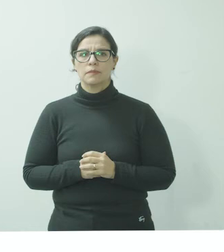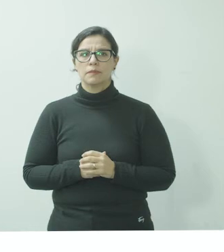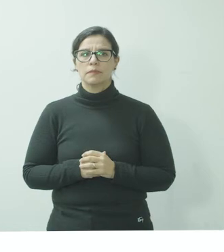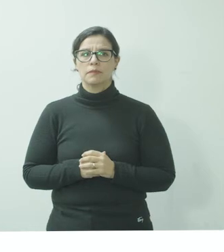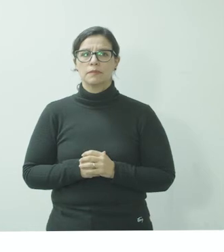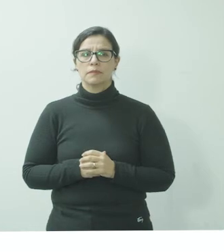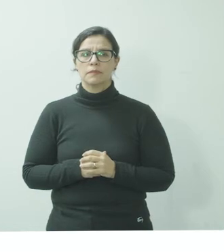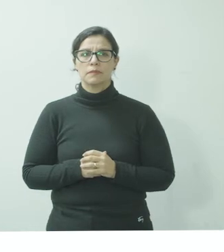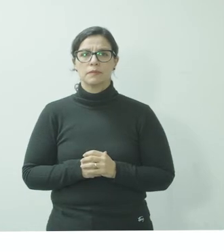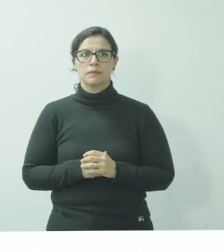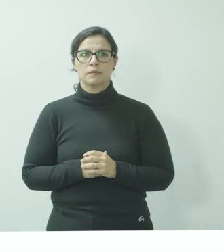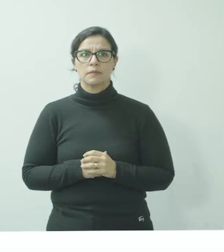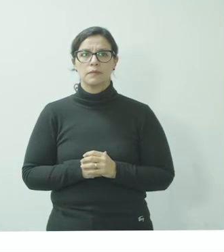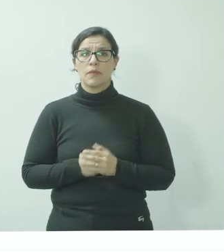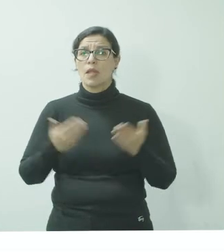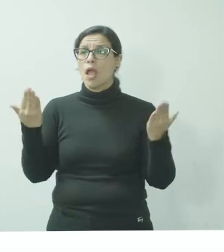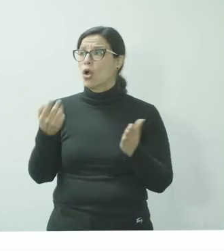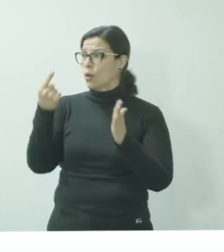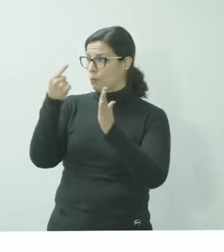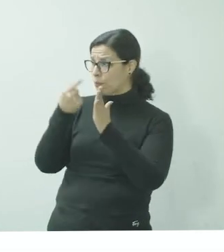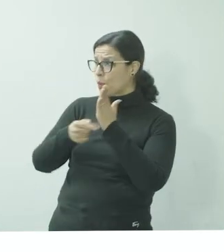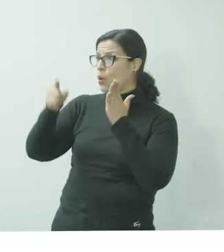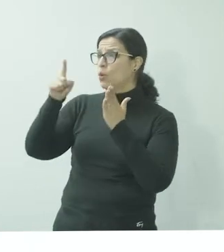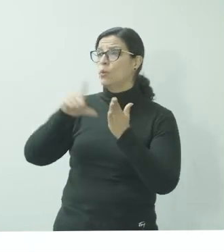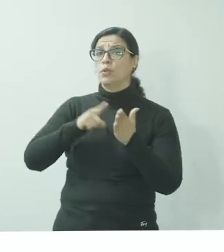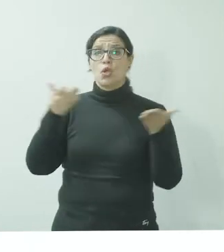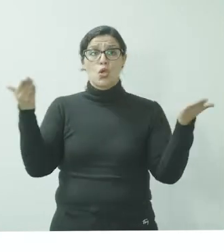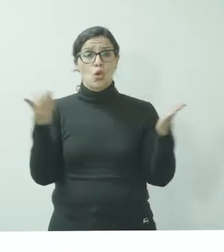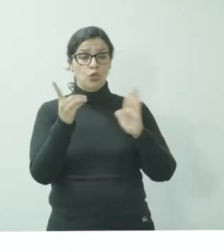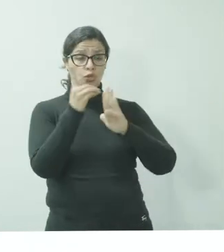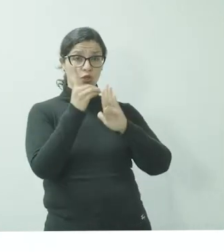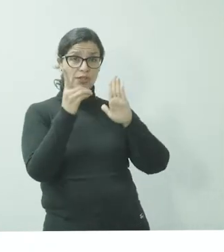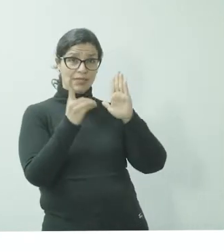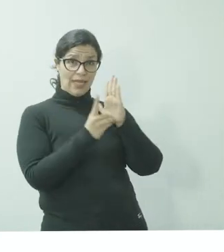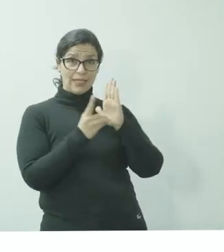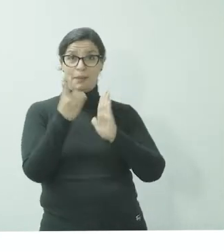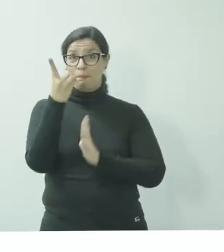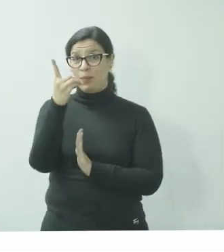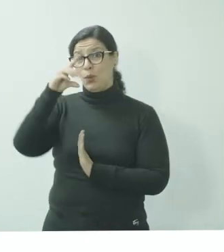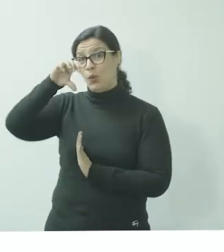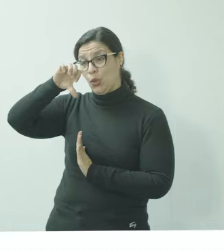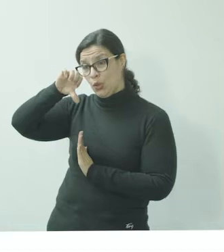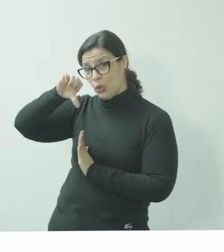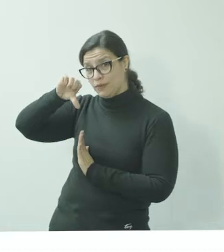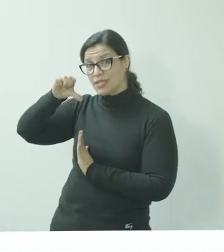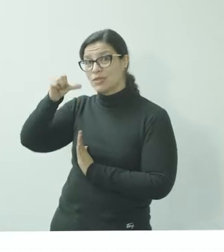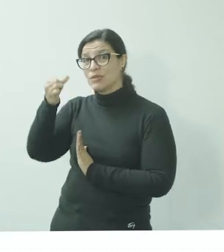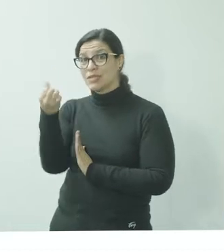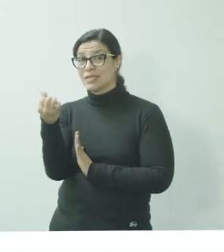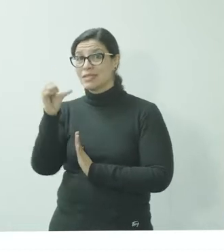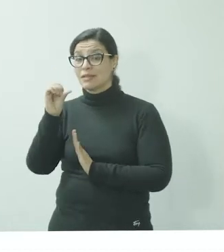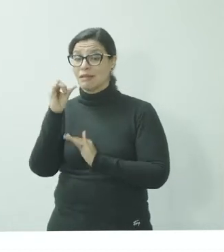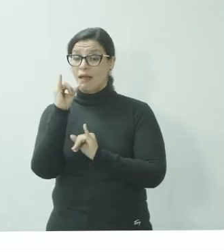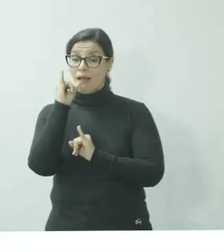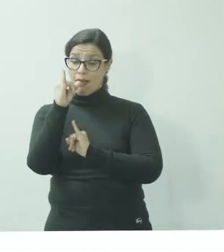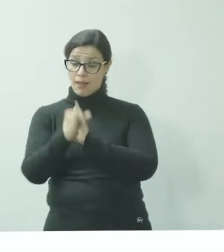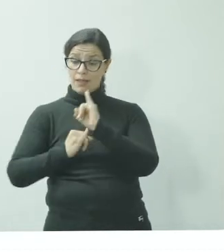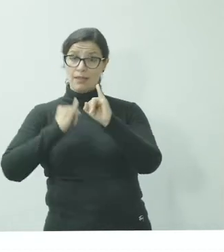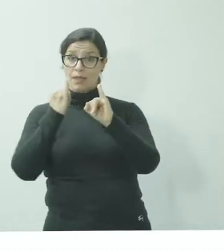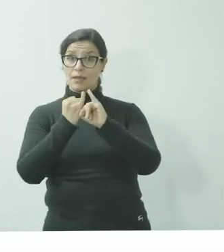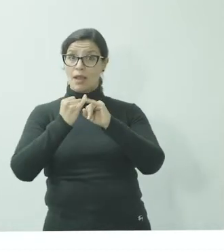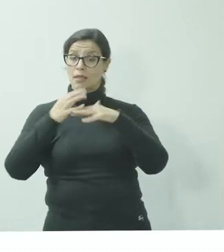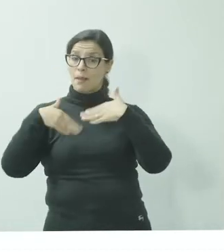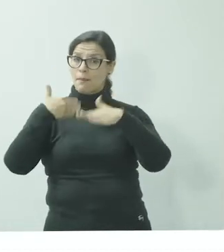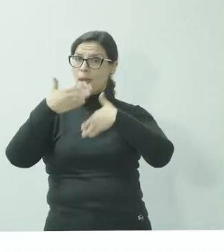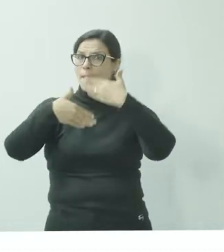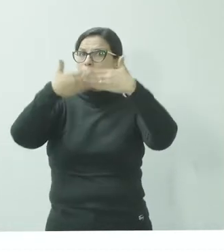tá e por último na década de 60 a internet ela foi desenvolvida